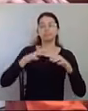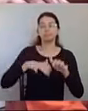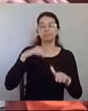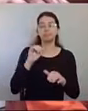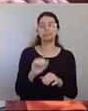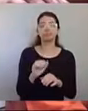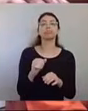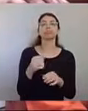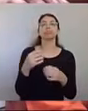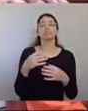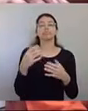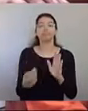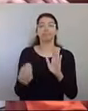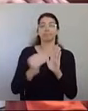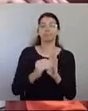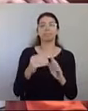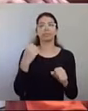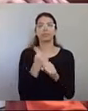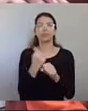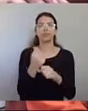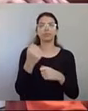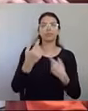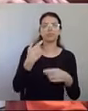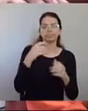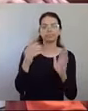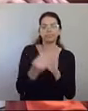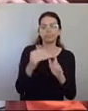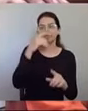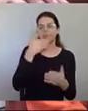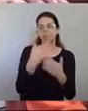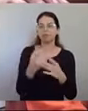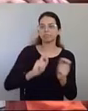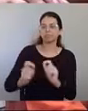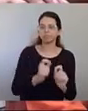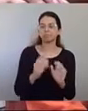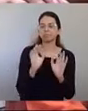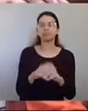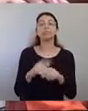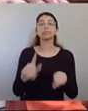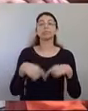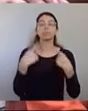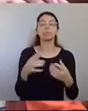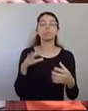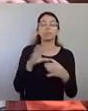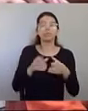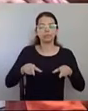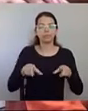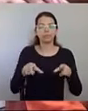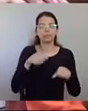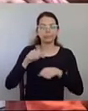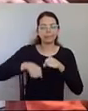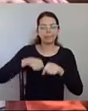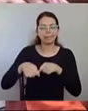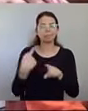trabalho específico para debater esta questão. Depois, relativamente à rede ciclável, no dia 3 de fevereiro, foi a